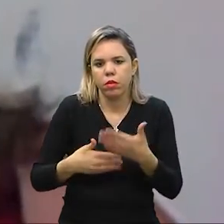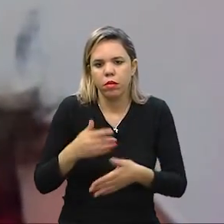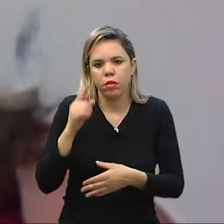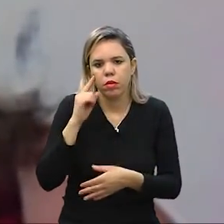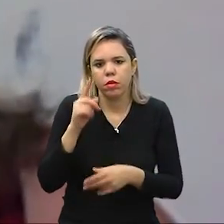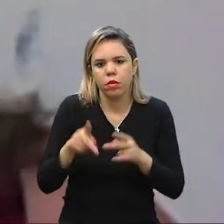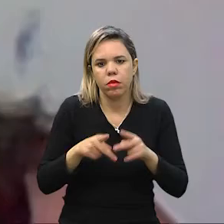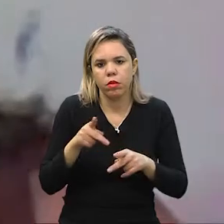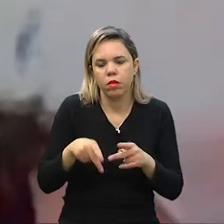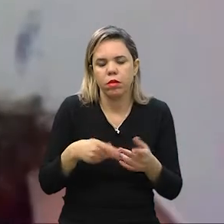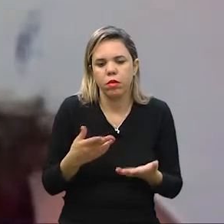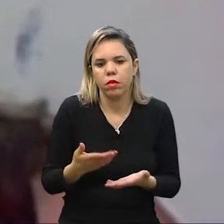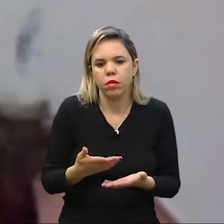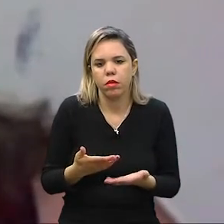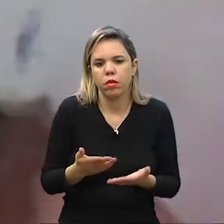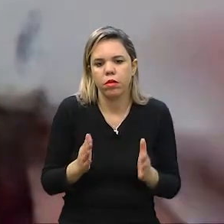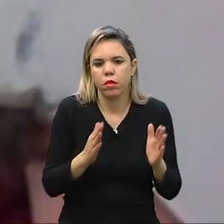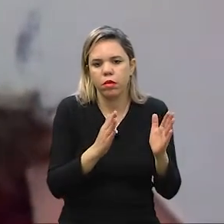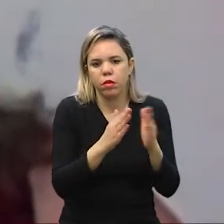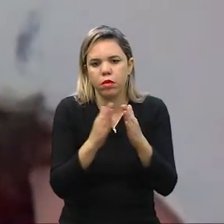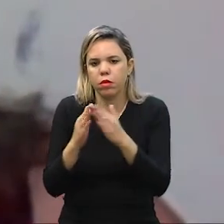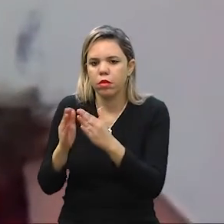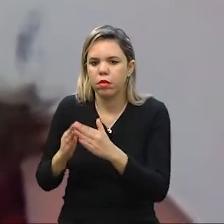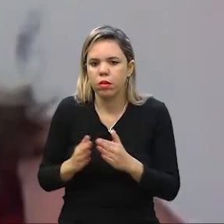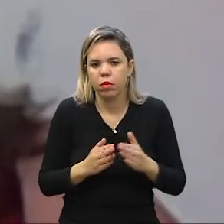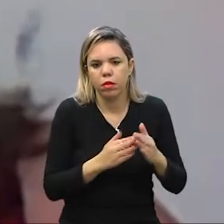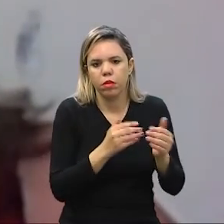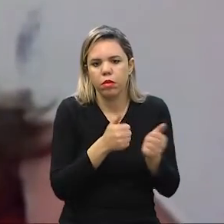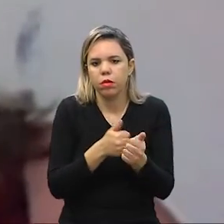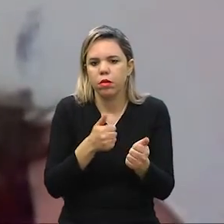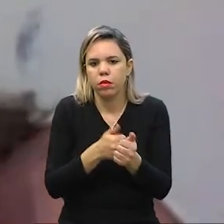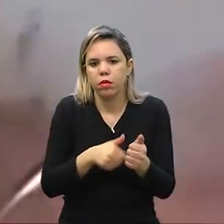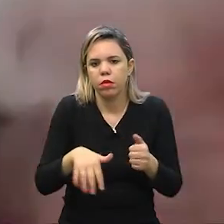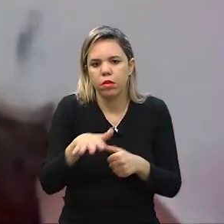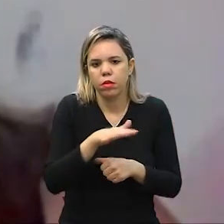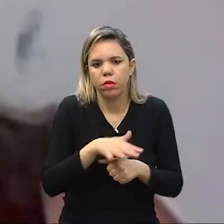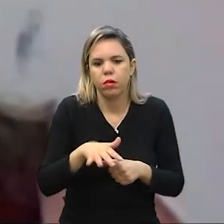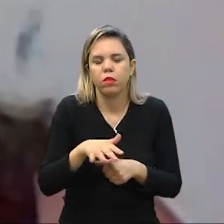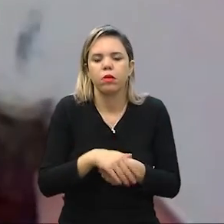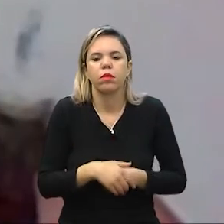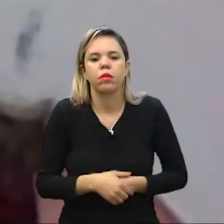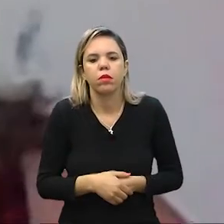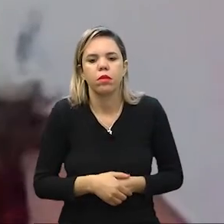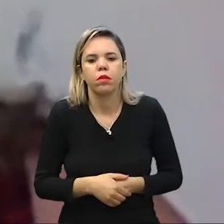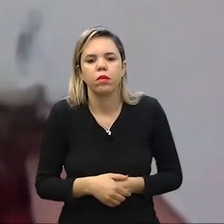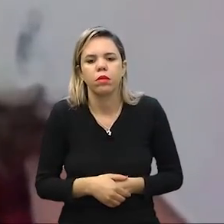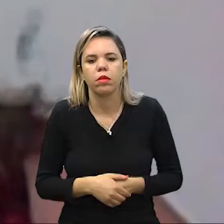dia das populações que moram próximas a essas áreas, ou mesmo